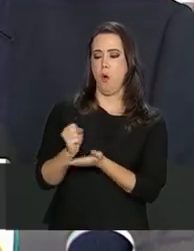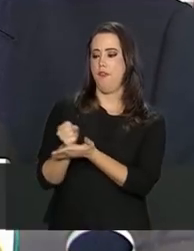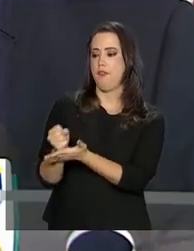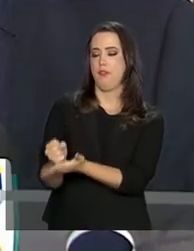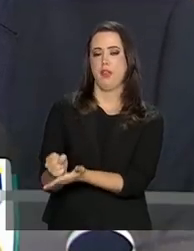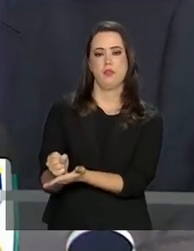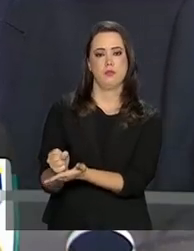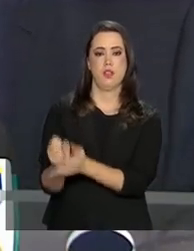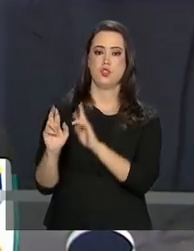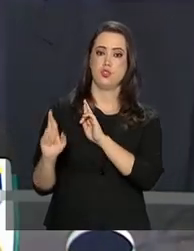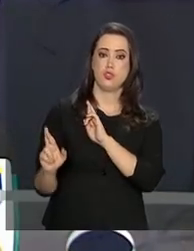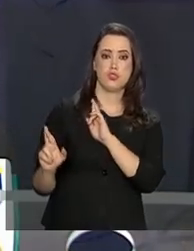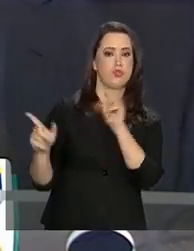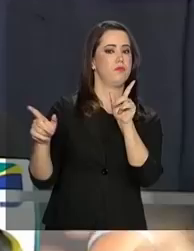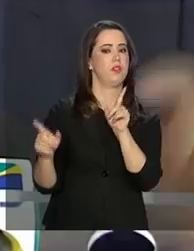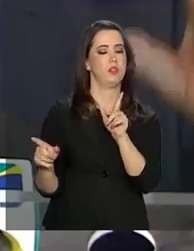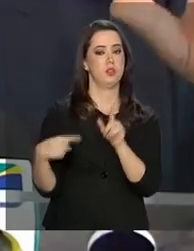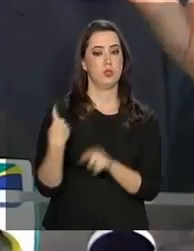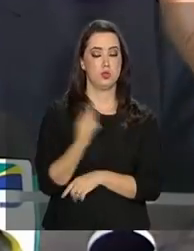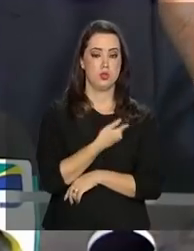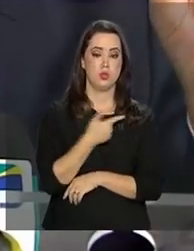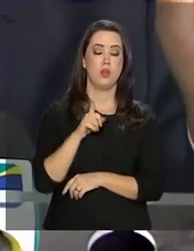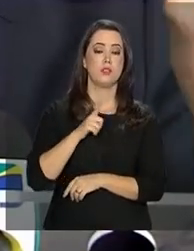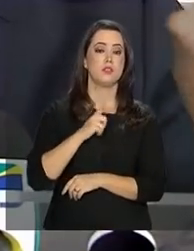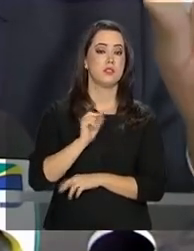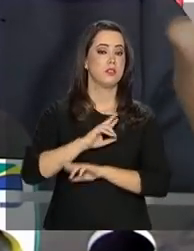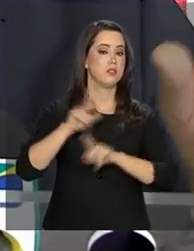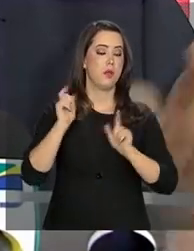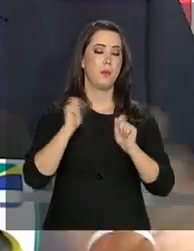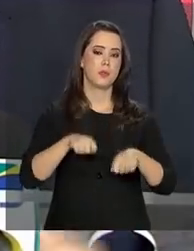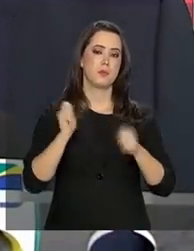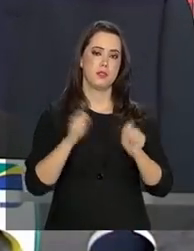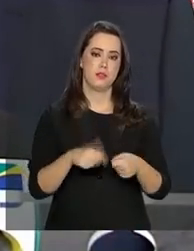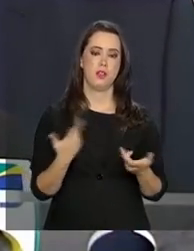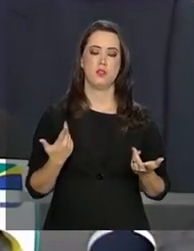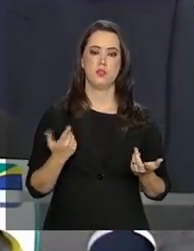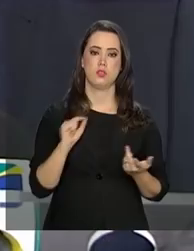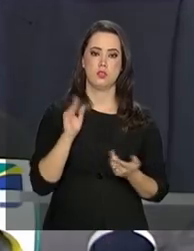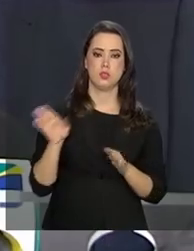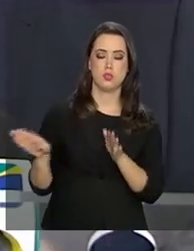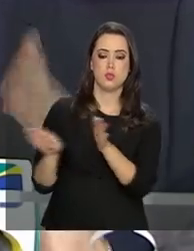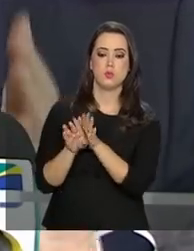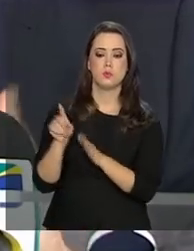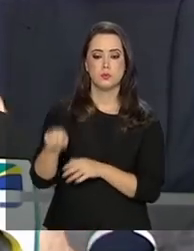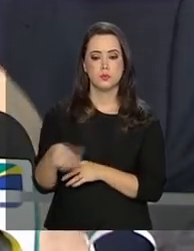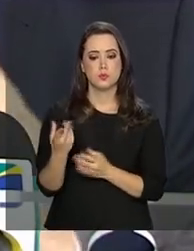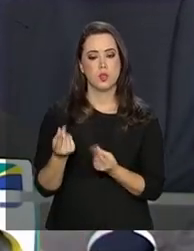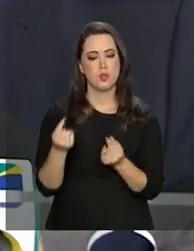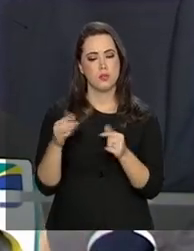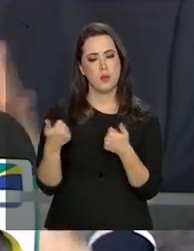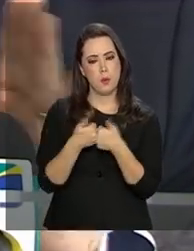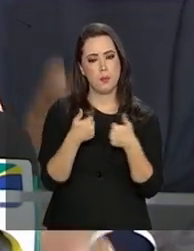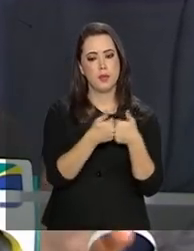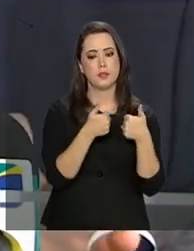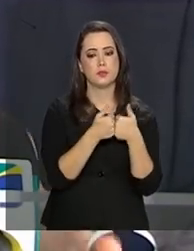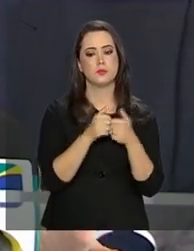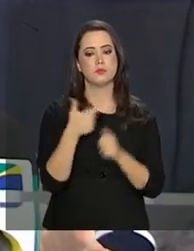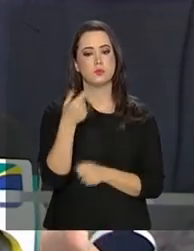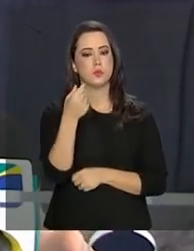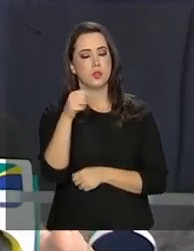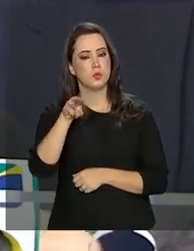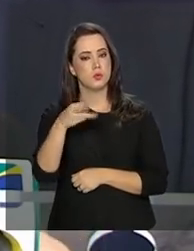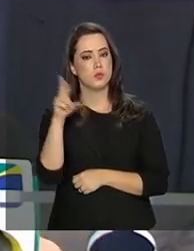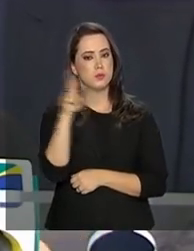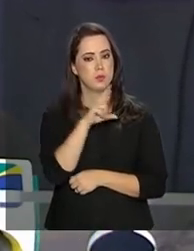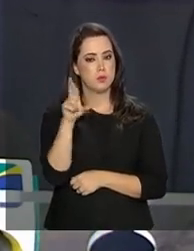decisão que a gente tem que fazer nós temos alguma possibilidade de chegar nos valores próximos a 200 milhões de